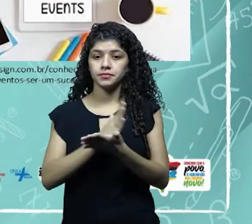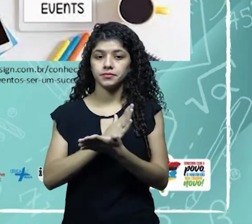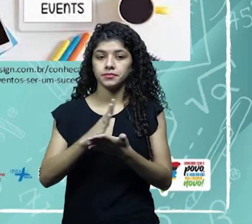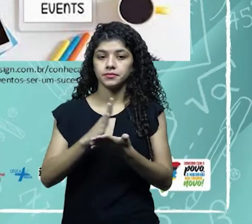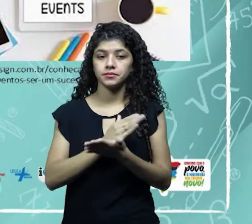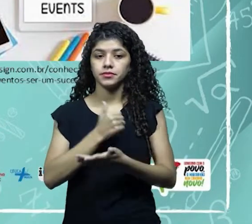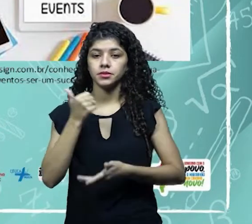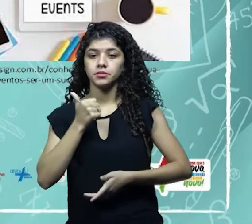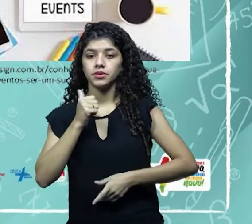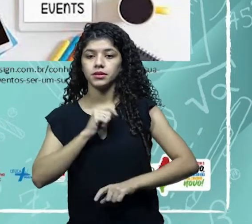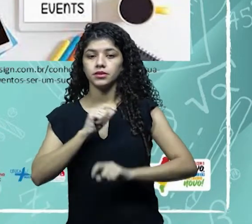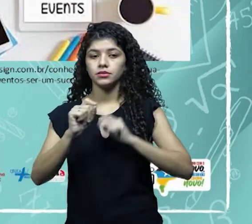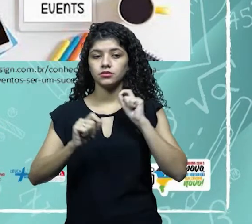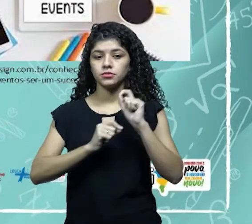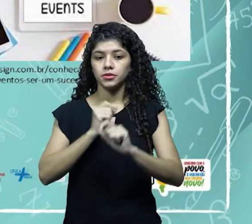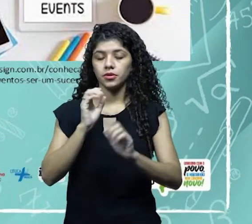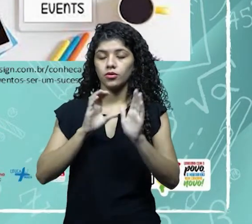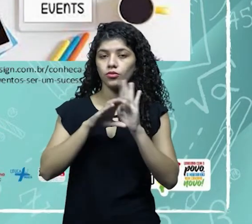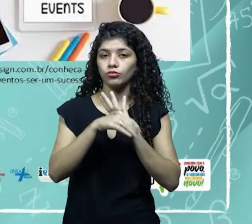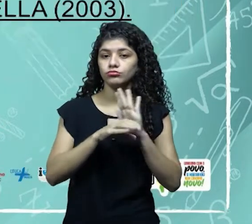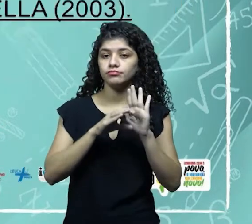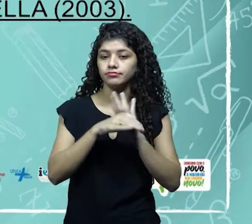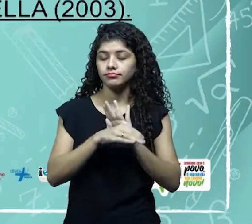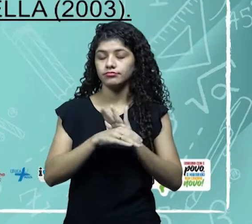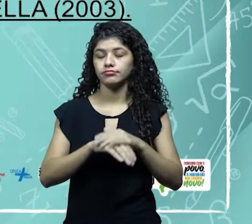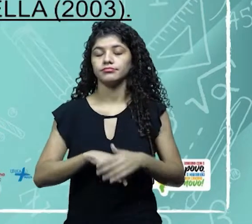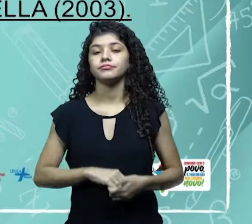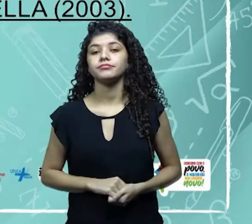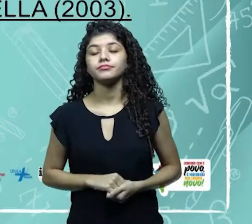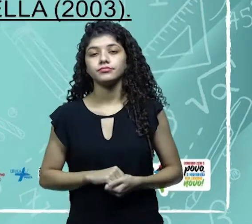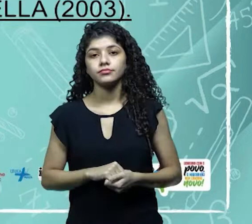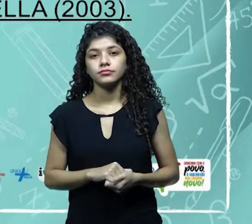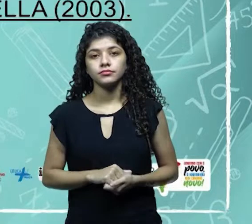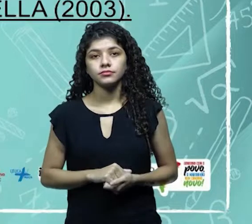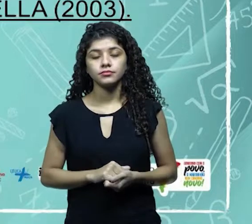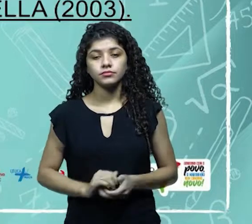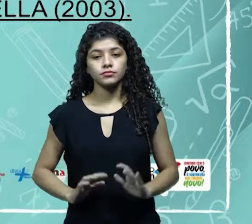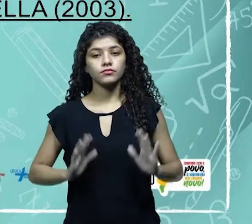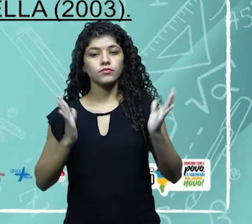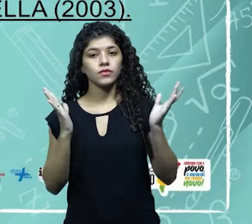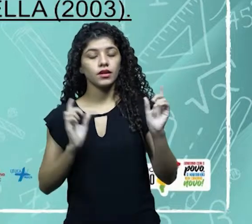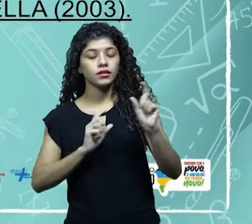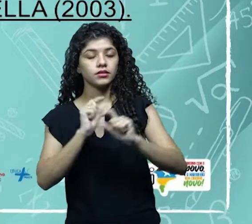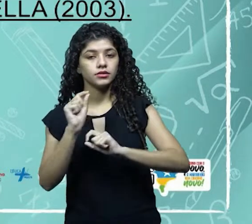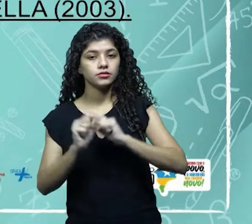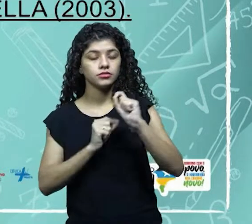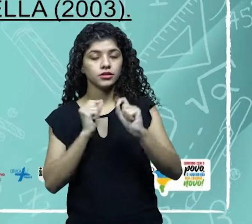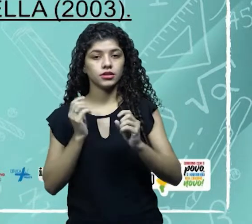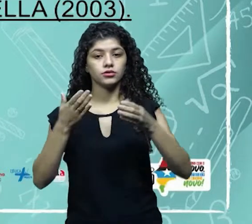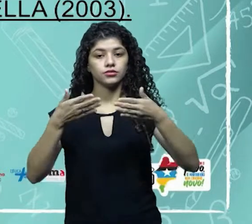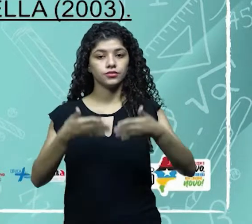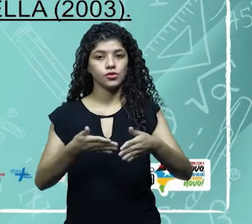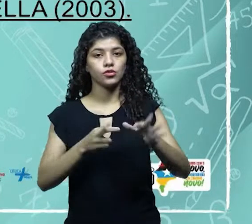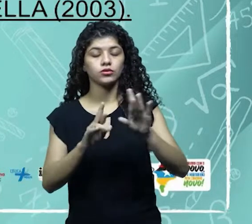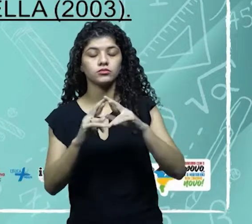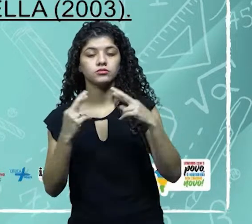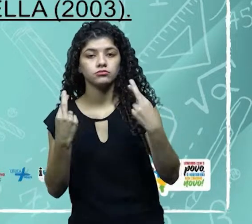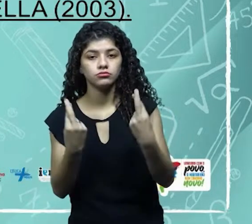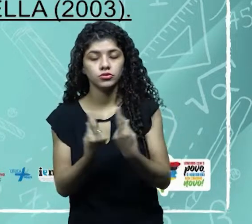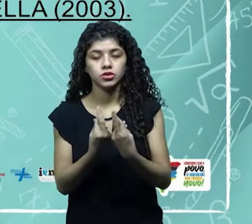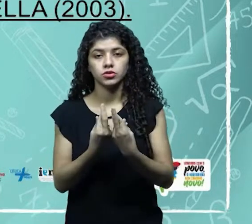tipos de eventos Então vamos lá conhecer alguns primeiramente a conceituação né do evento tem um